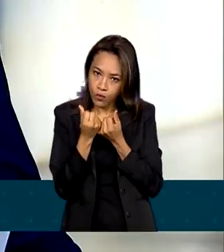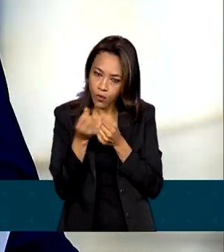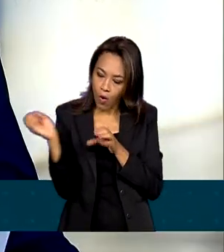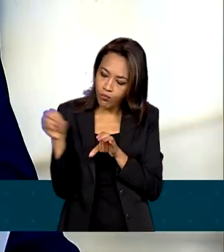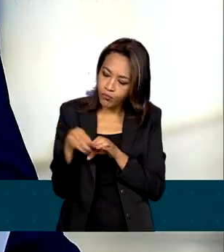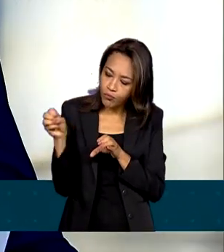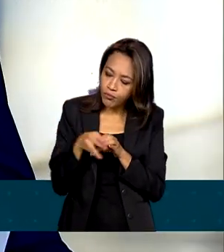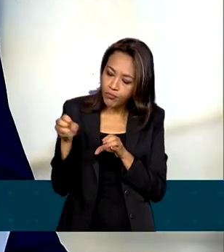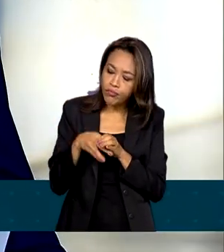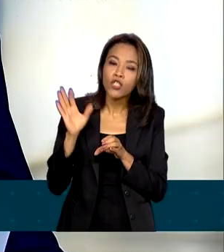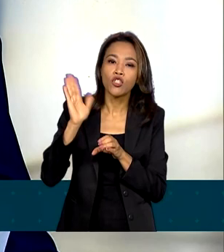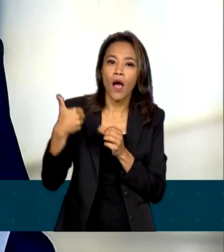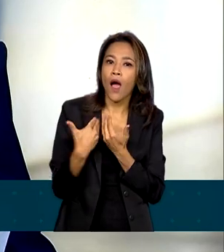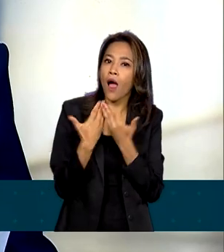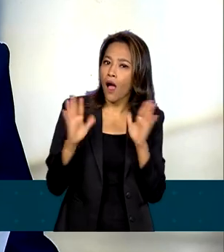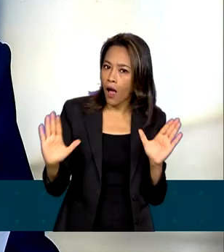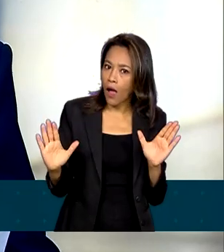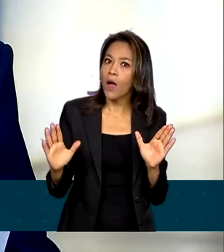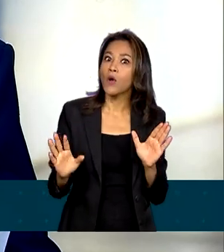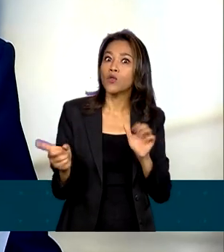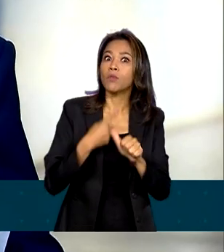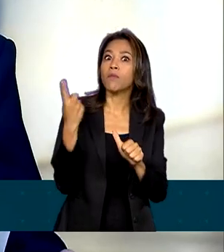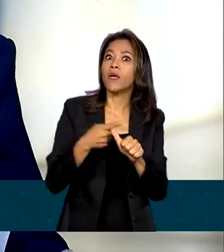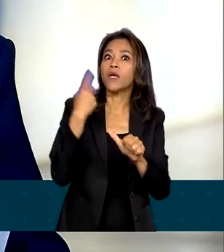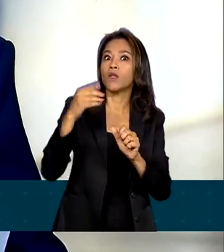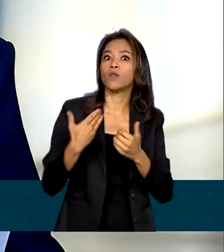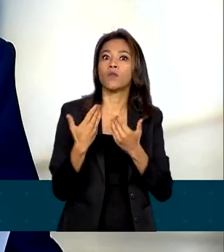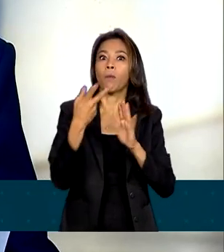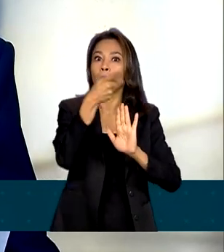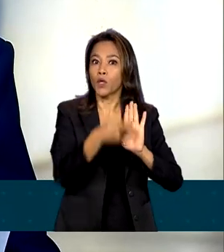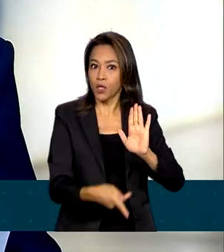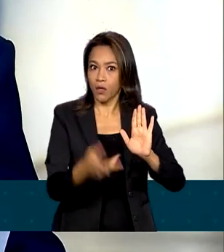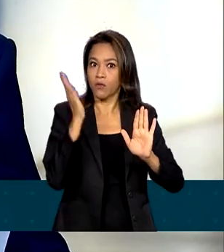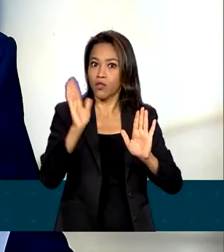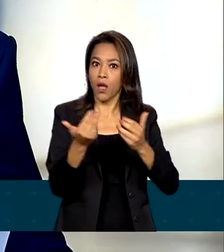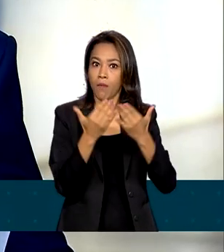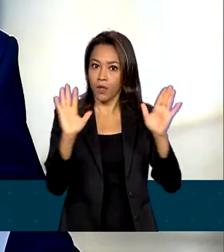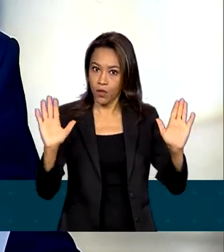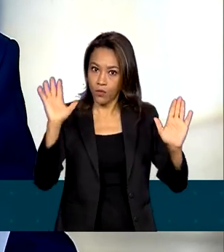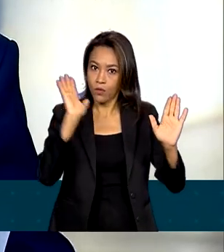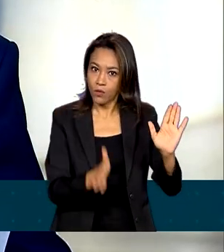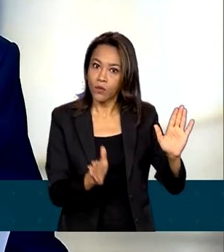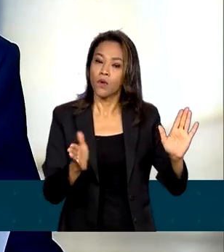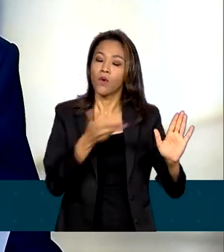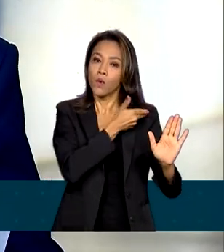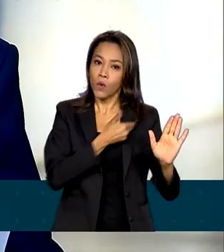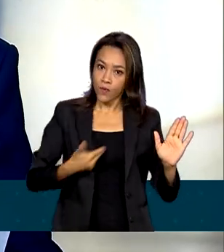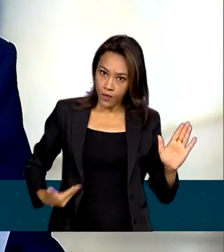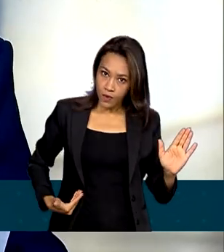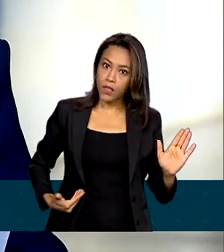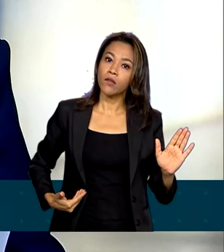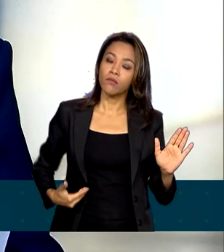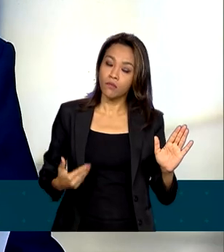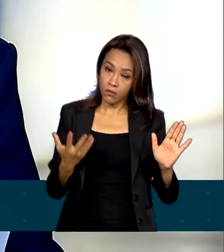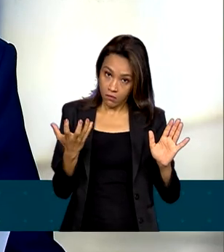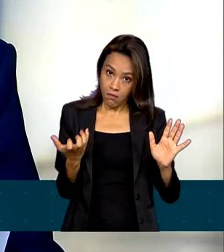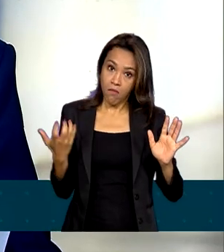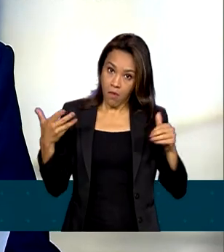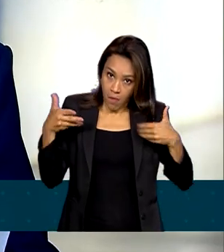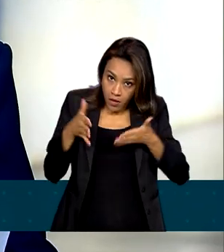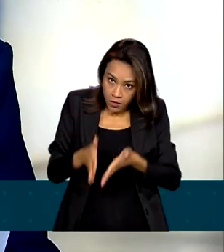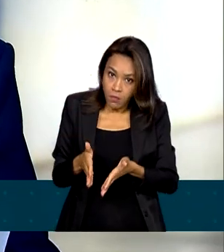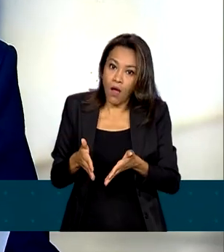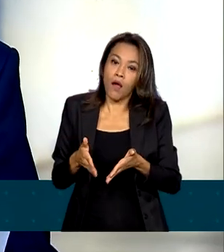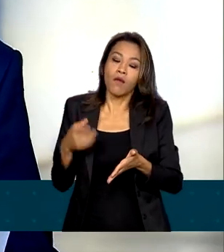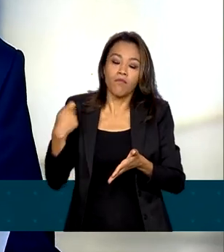já abriu os primeiros projetos. O próprio governo, se quiser participar, tem que